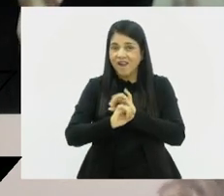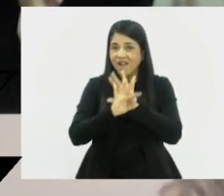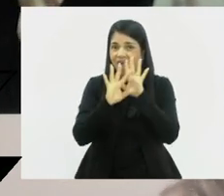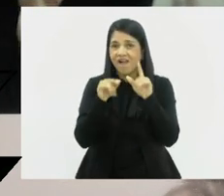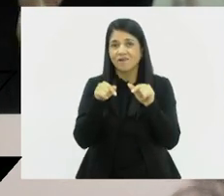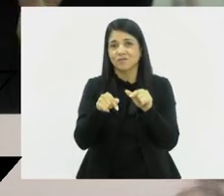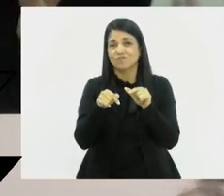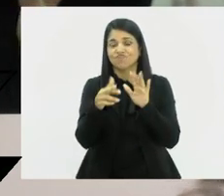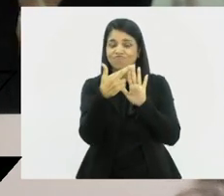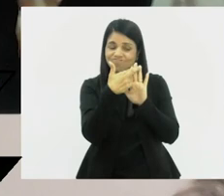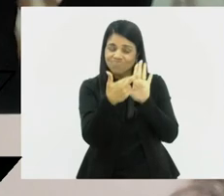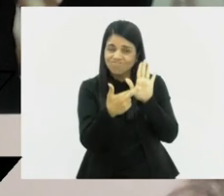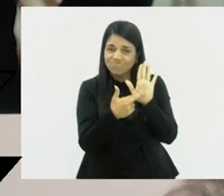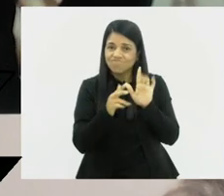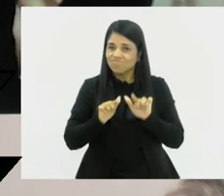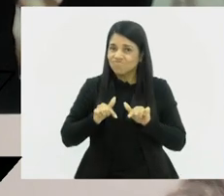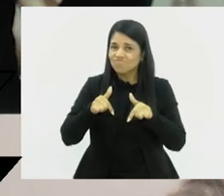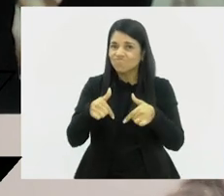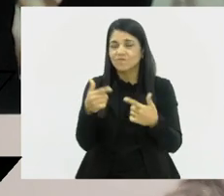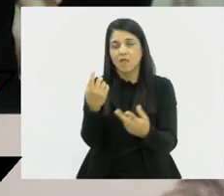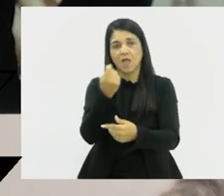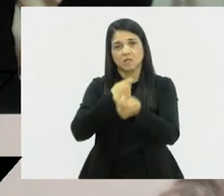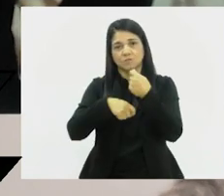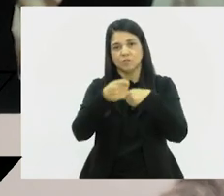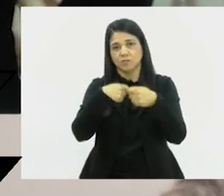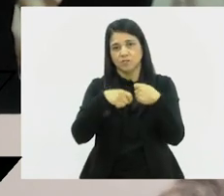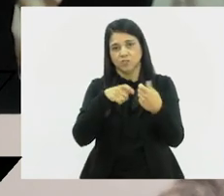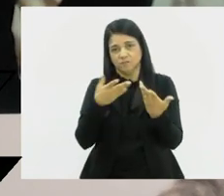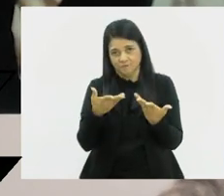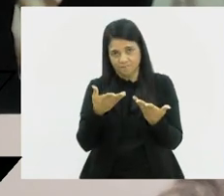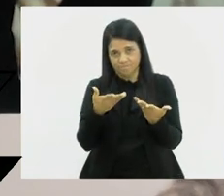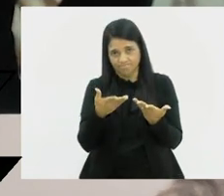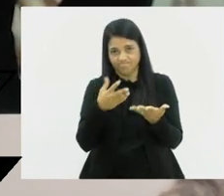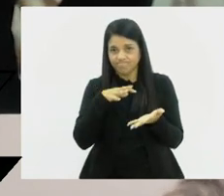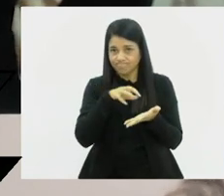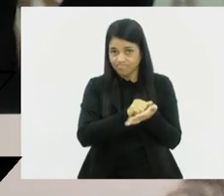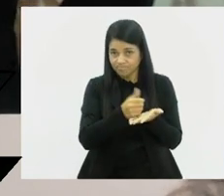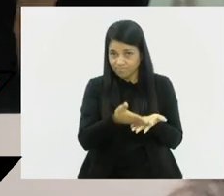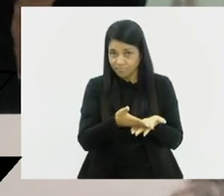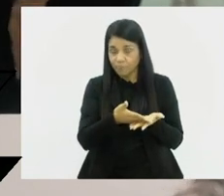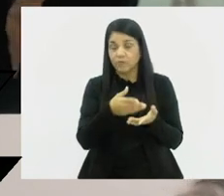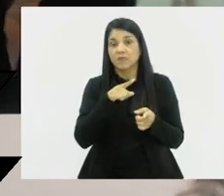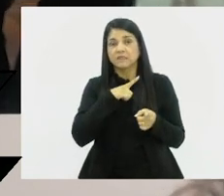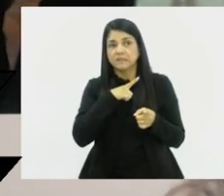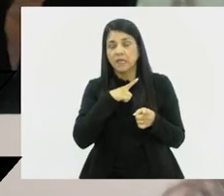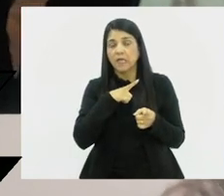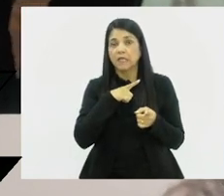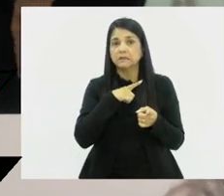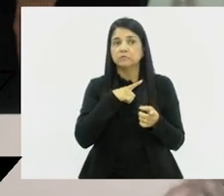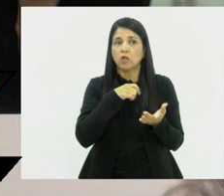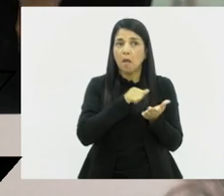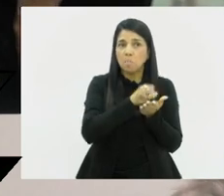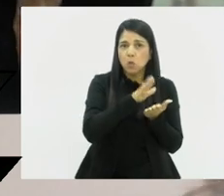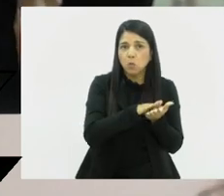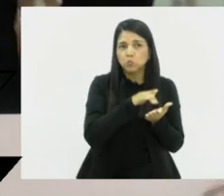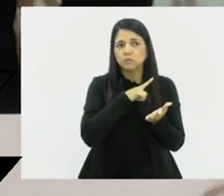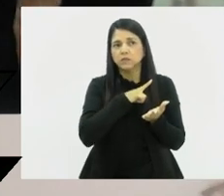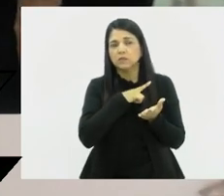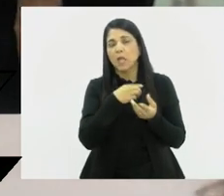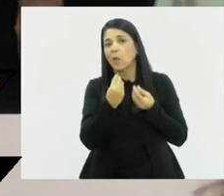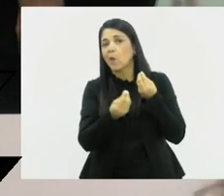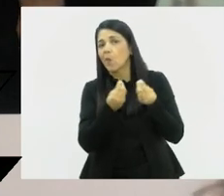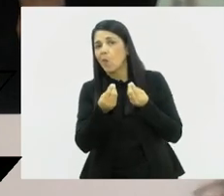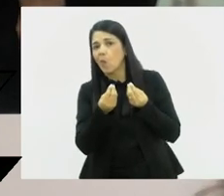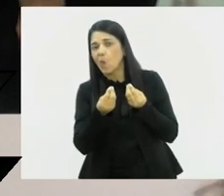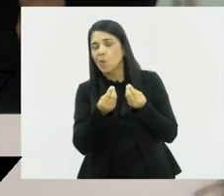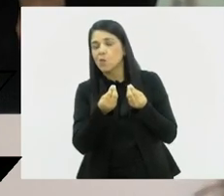essas medidas administrativas vão ser adotadas. Se já existe esse auto de infração, qual a maneira correta